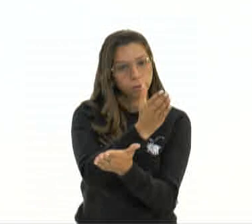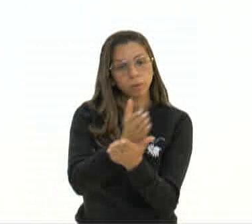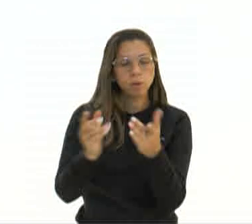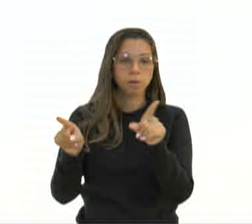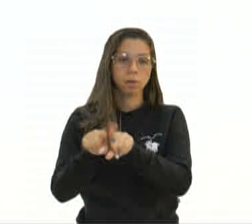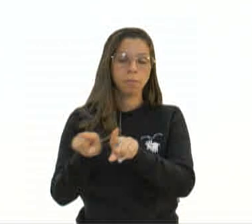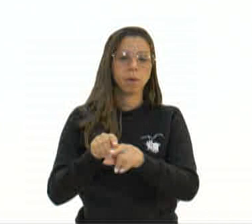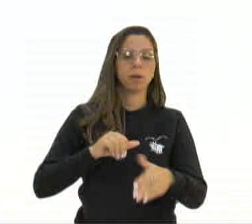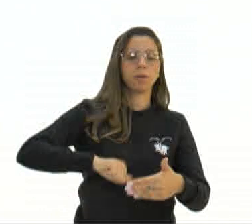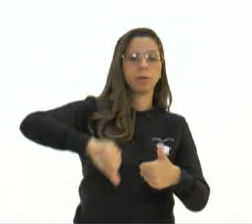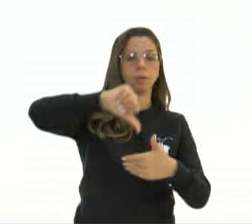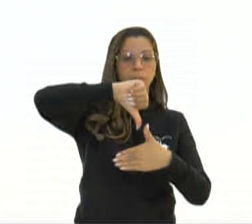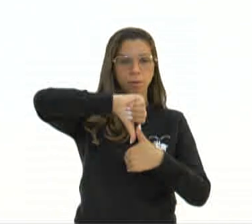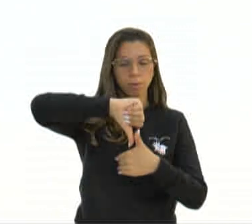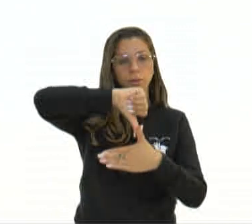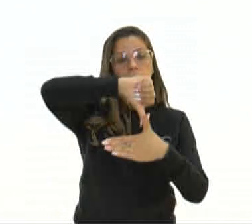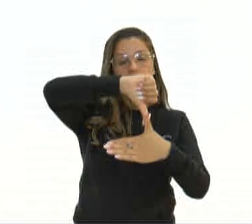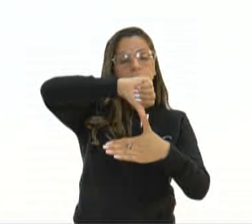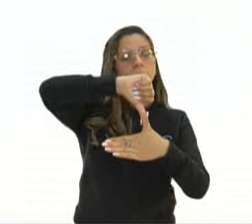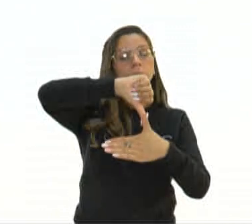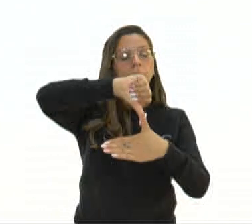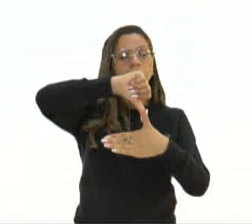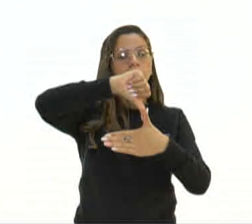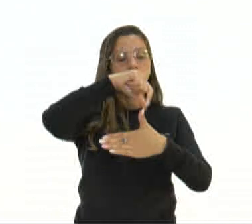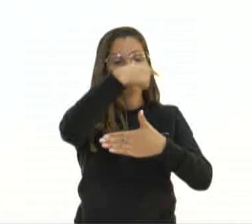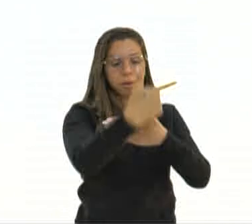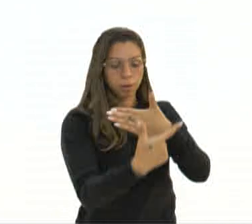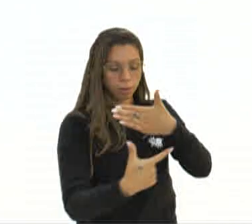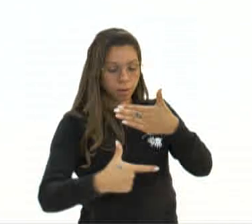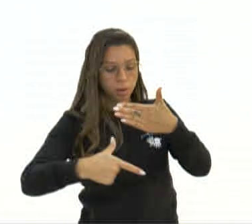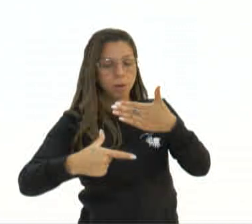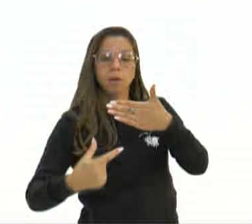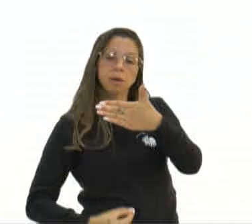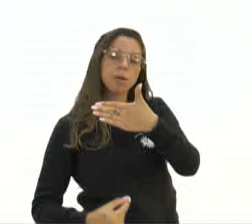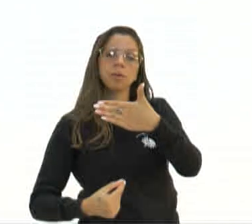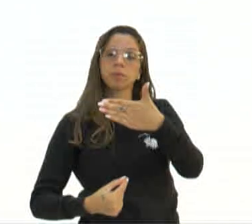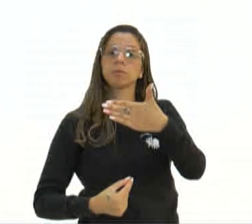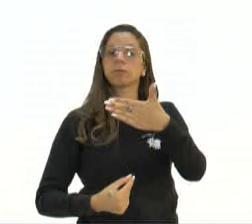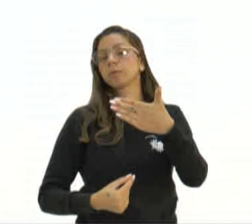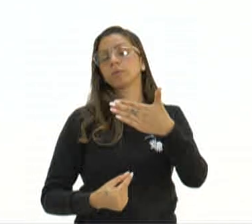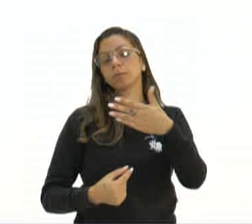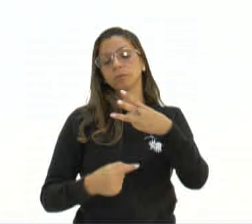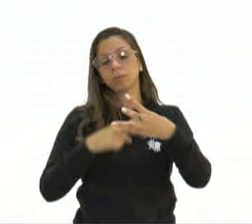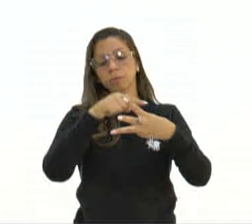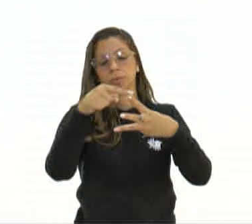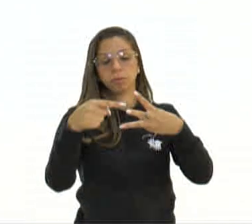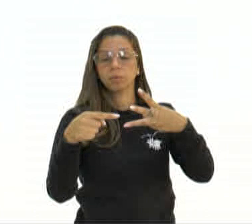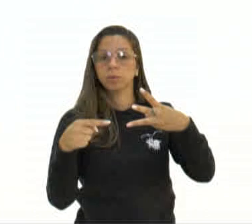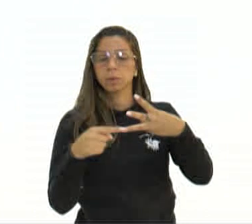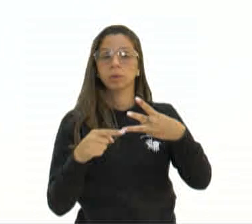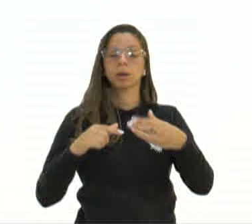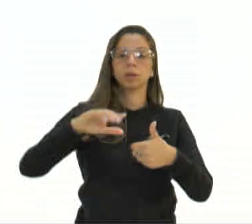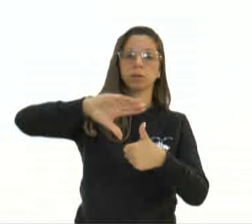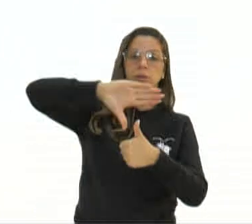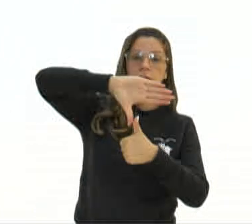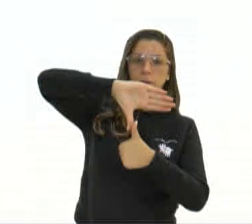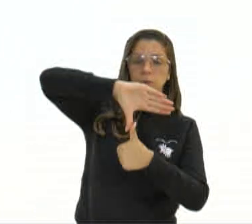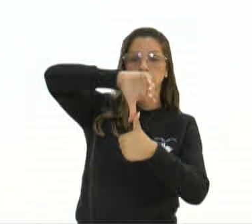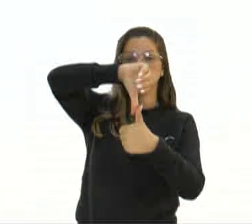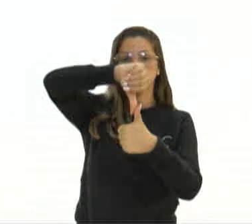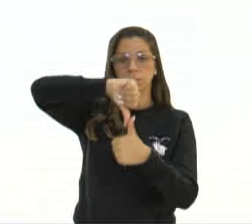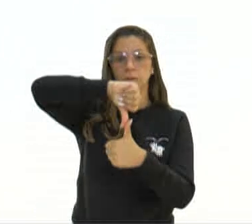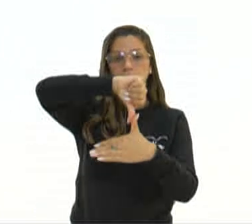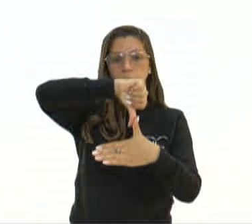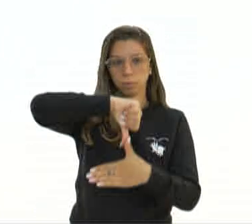A América do Sul é um subcontinente, nessa divisão da localização geográfica nós temos as três Américas, do Norte, Central